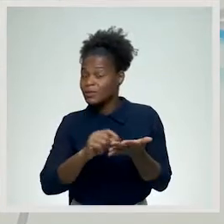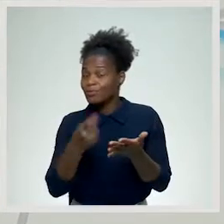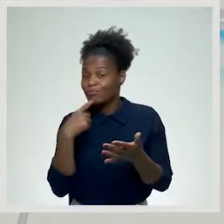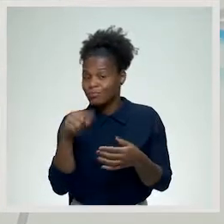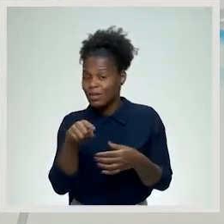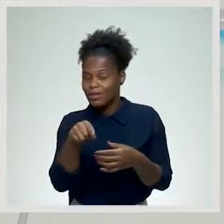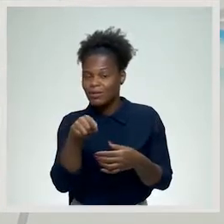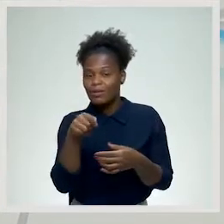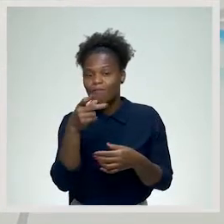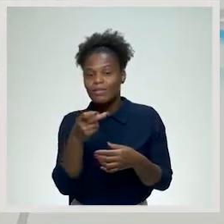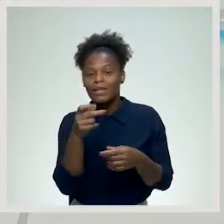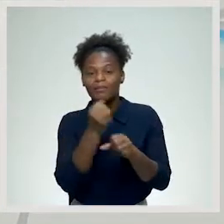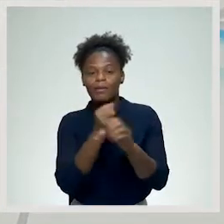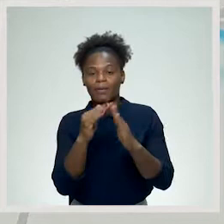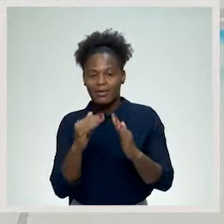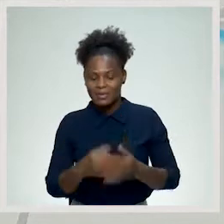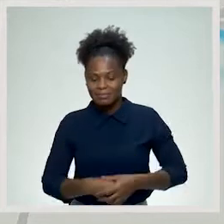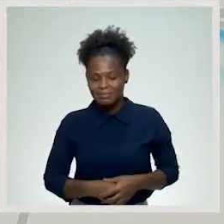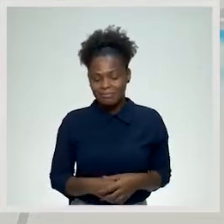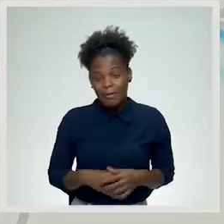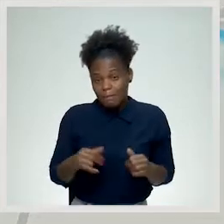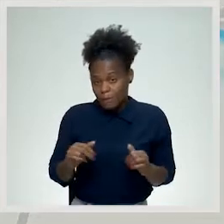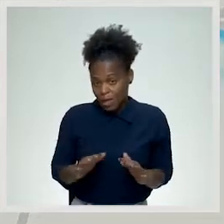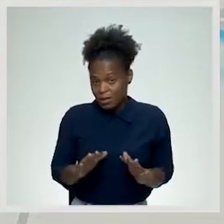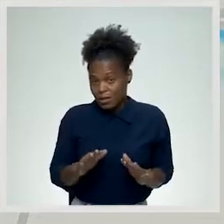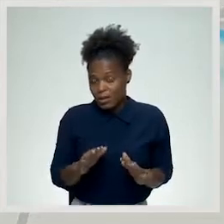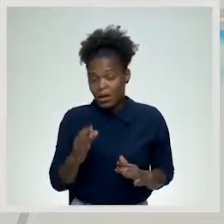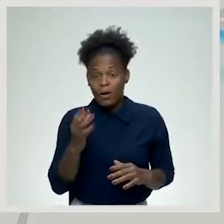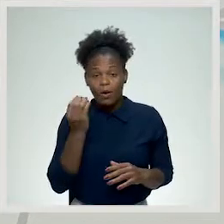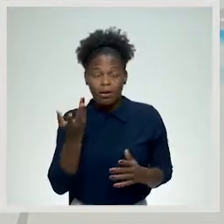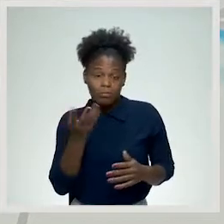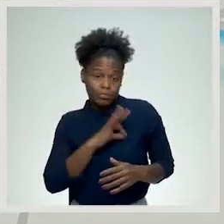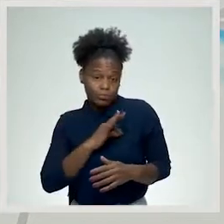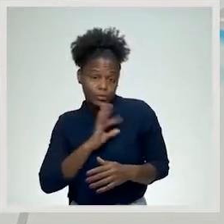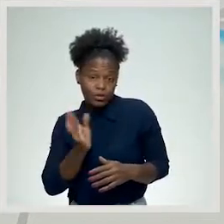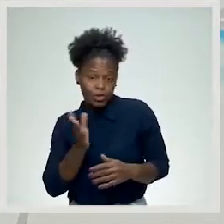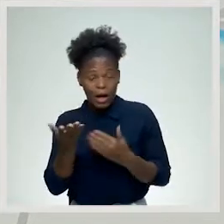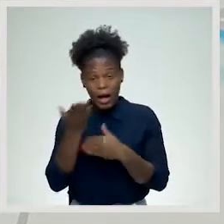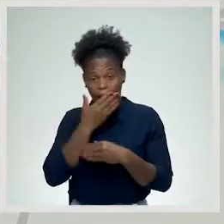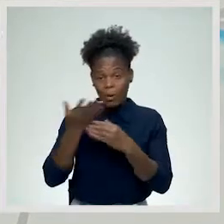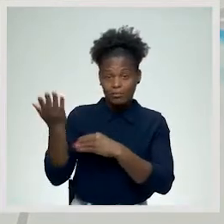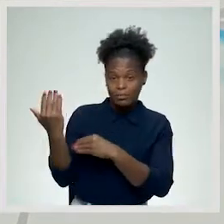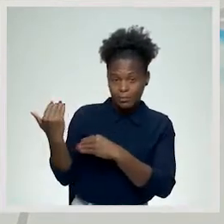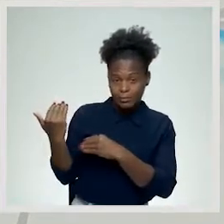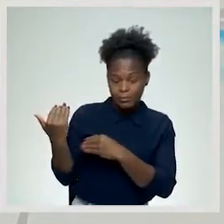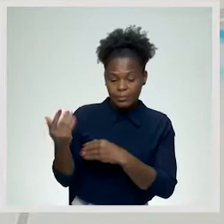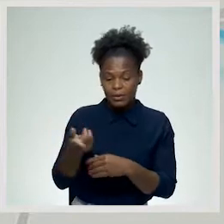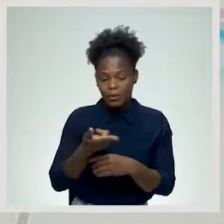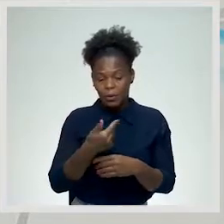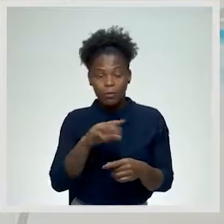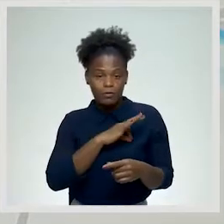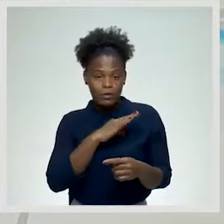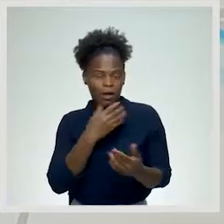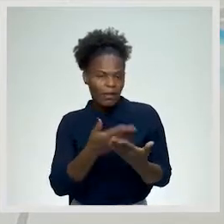vai servir como dever de casa. Mas, como o professor tem feito nas aulas anteriores, o professor deixa